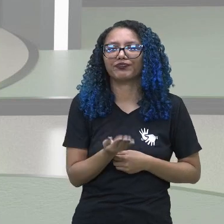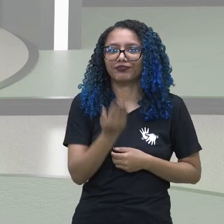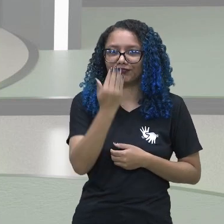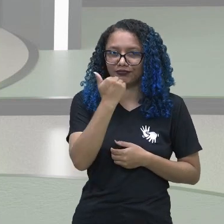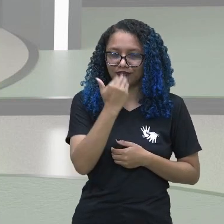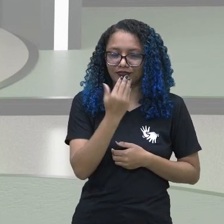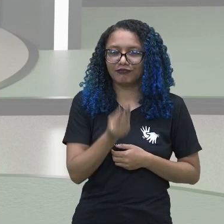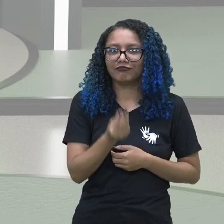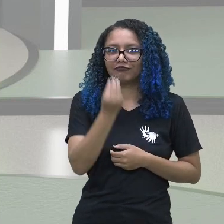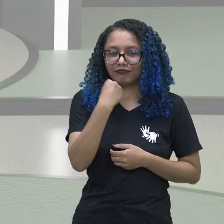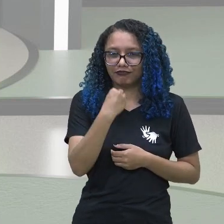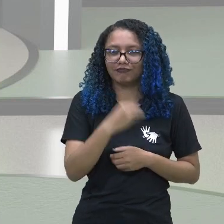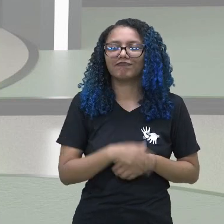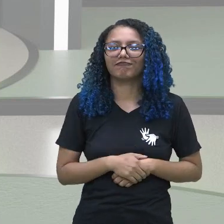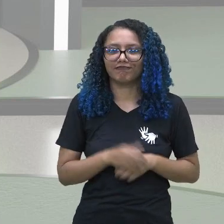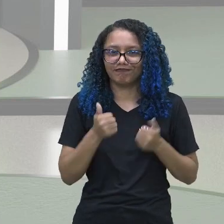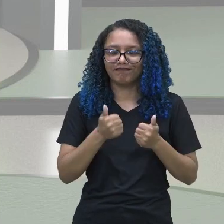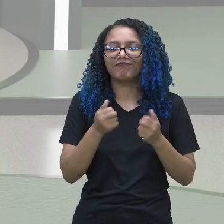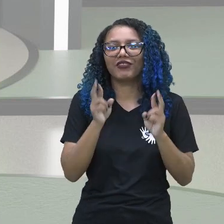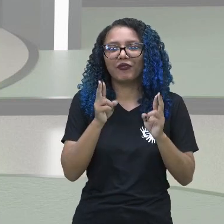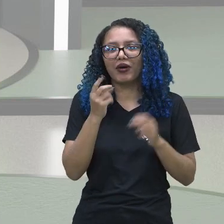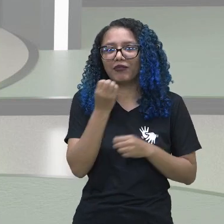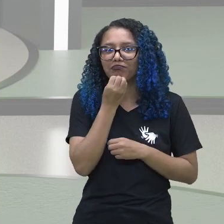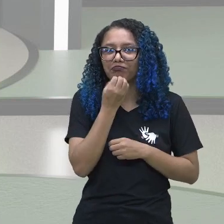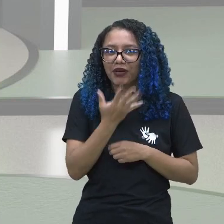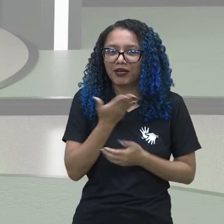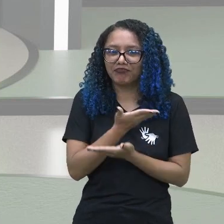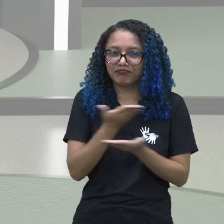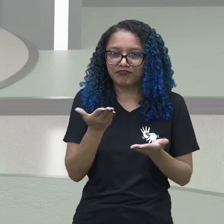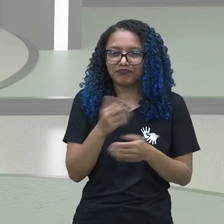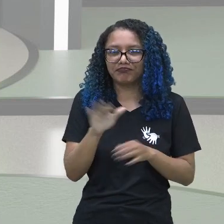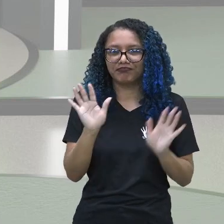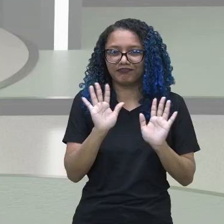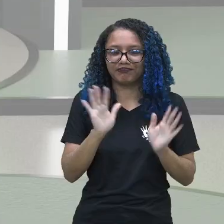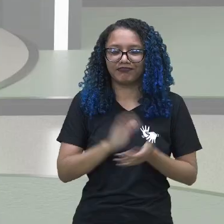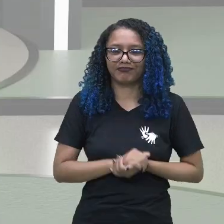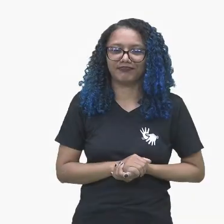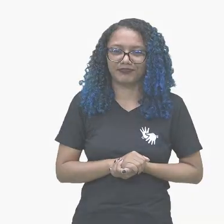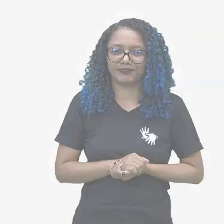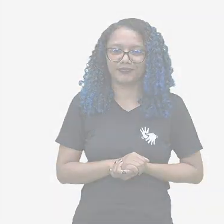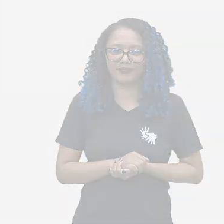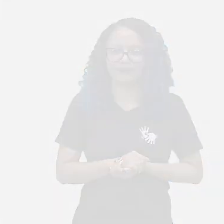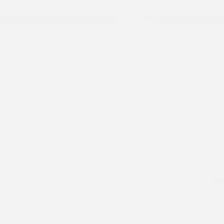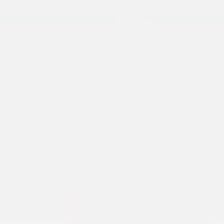né? Eu espero que todos estejam bem, né, e até a próxima.